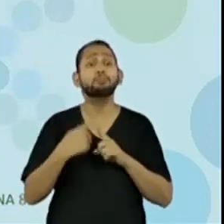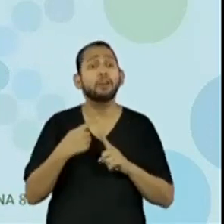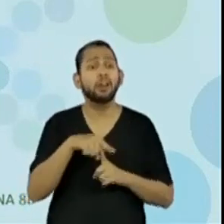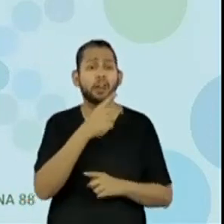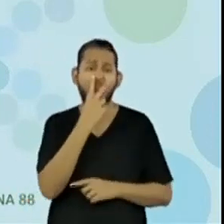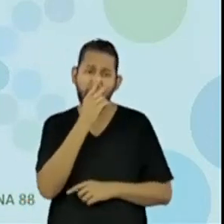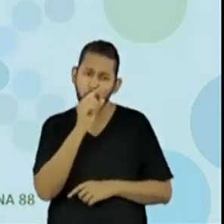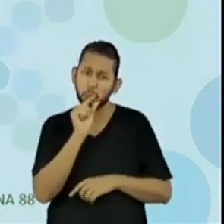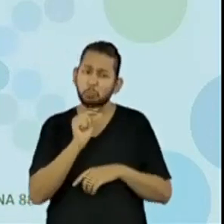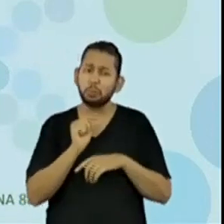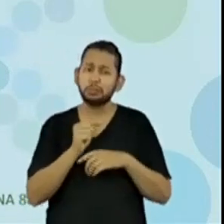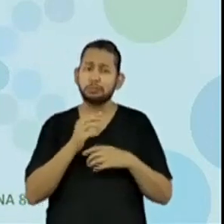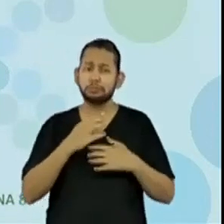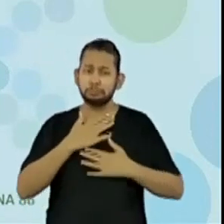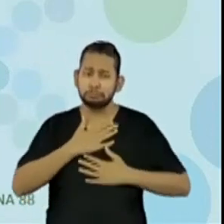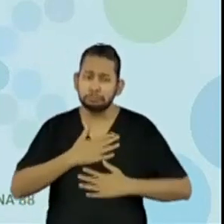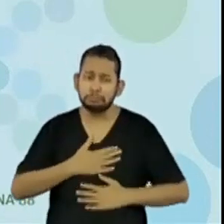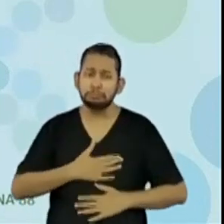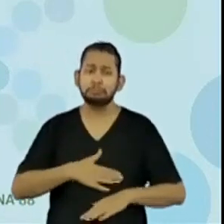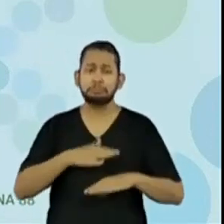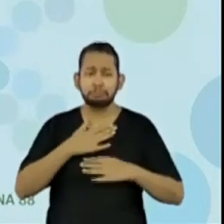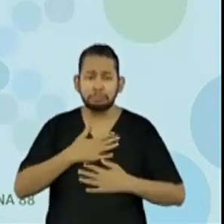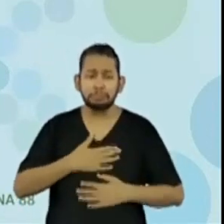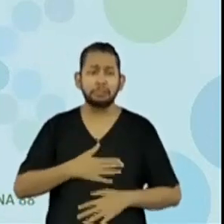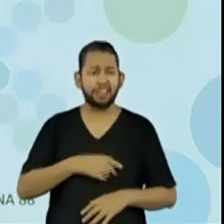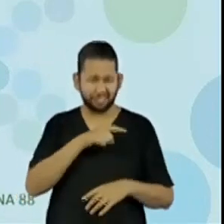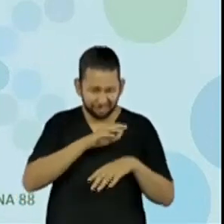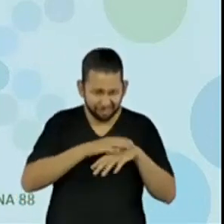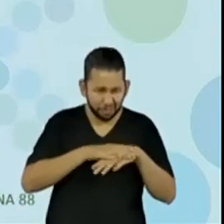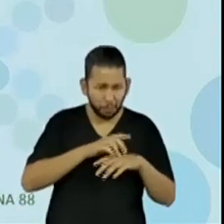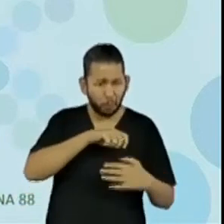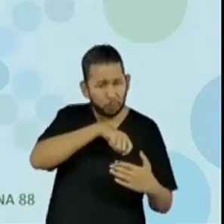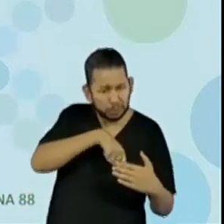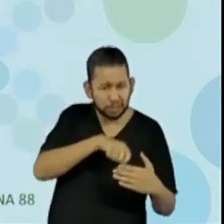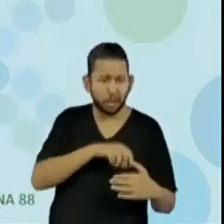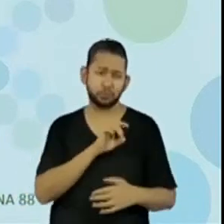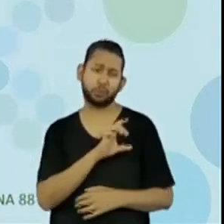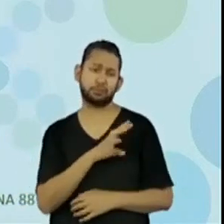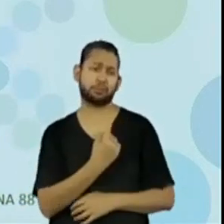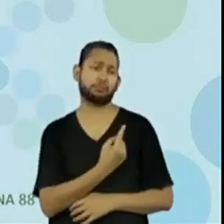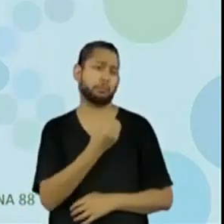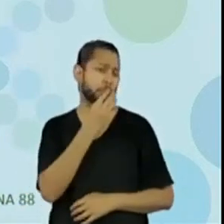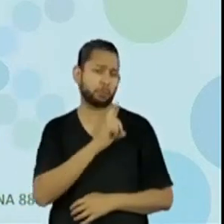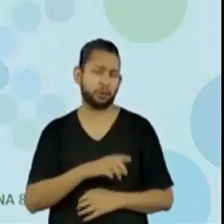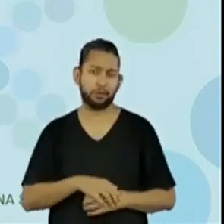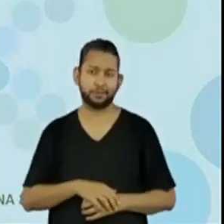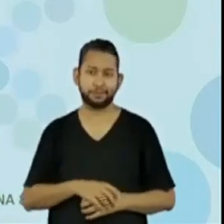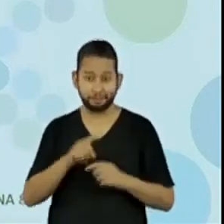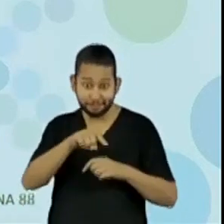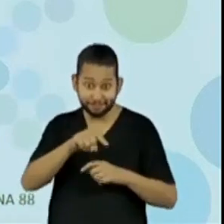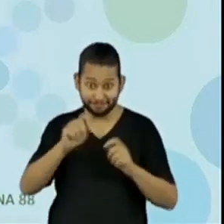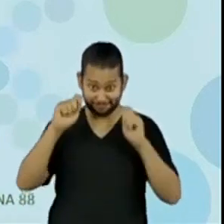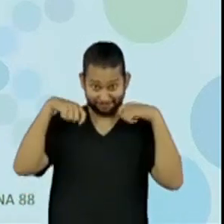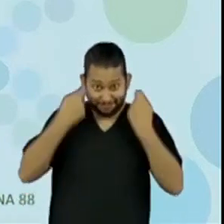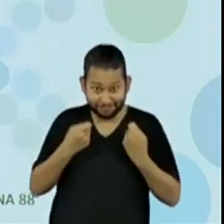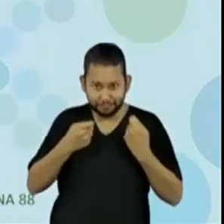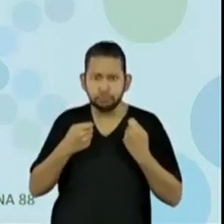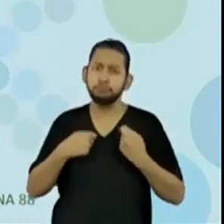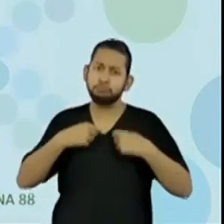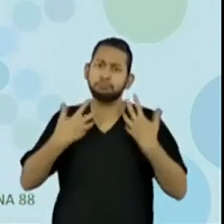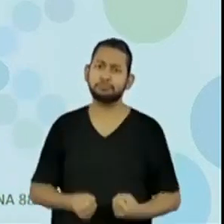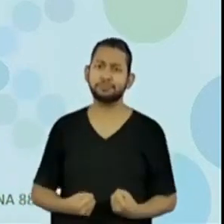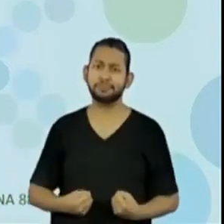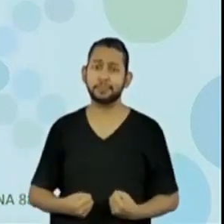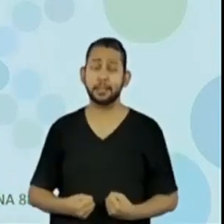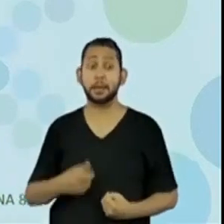bem e com certeza não tem vontade de cozinhar. Vou agora mesmo, mamãe. Tome cuidado, não pare para